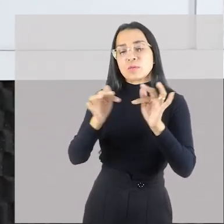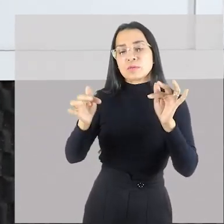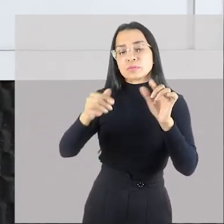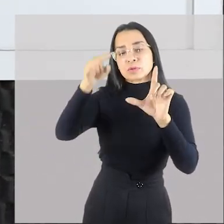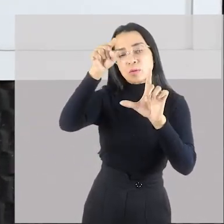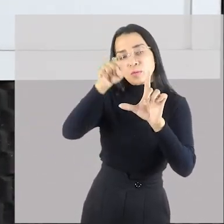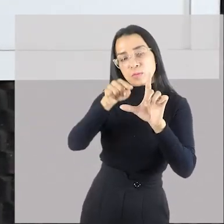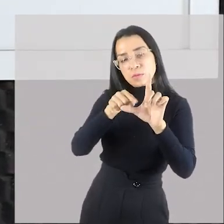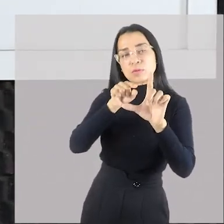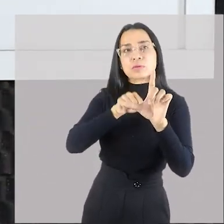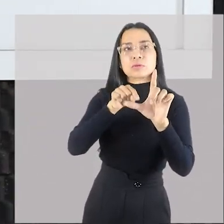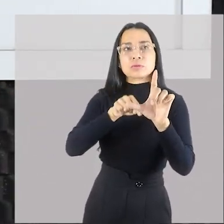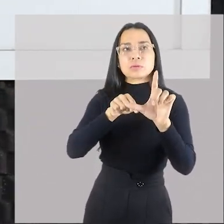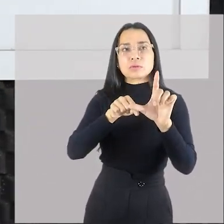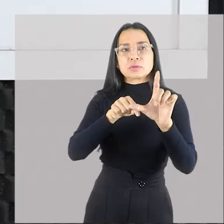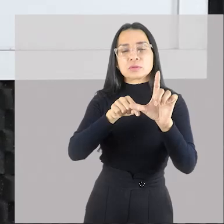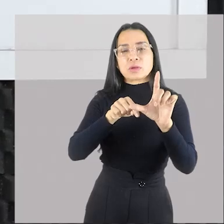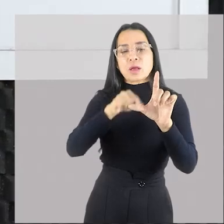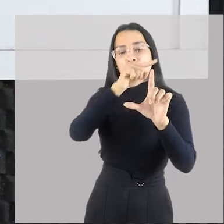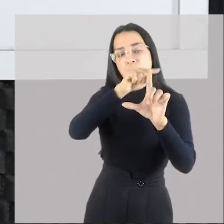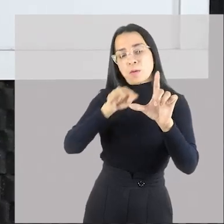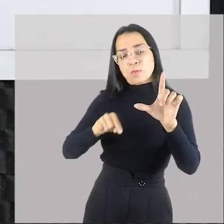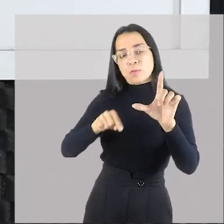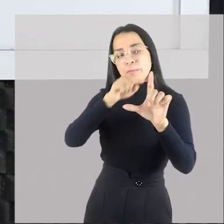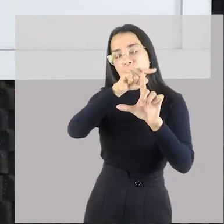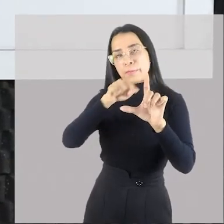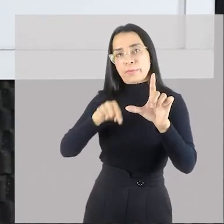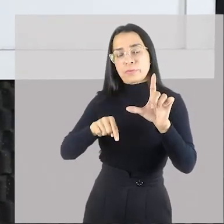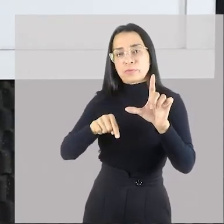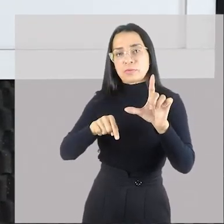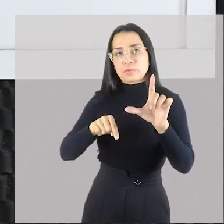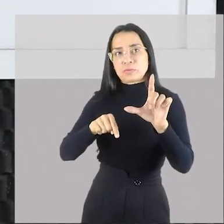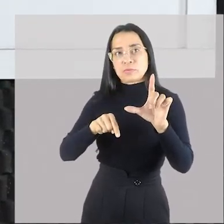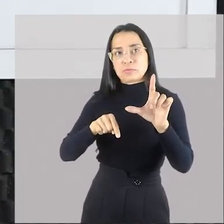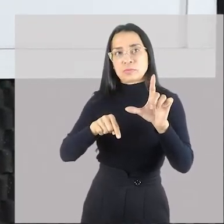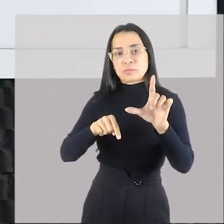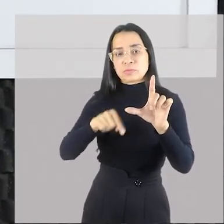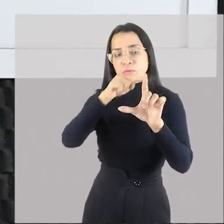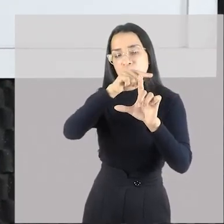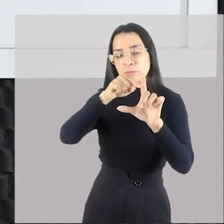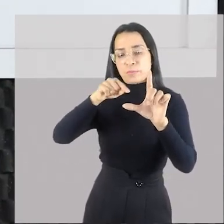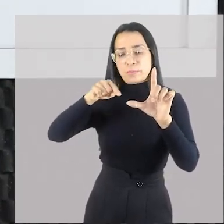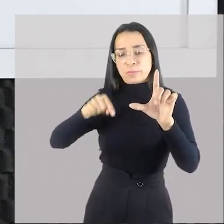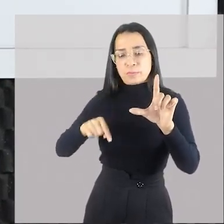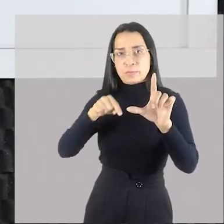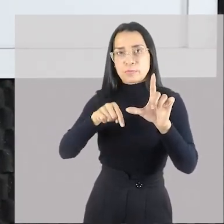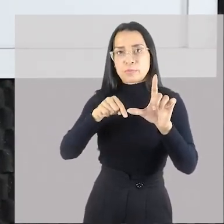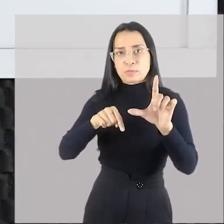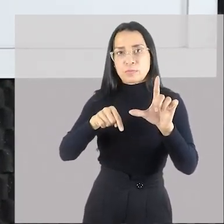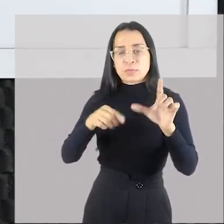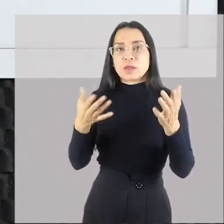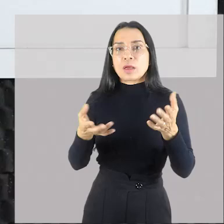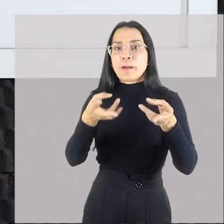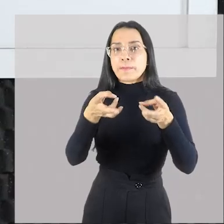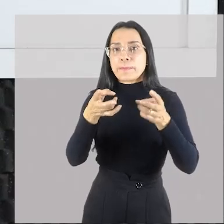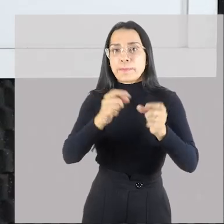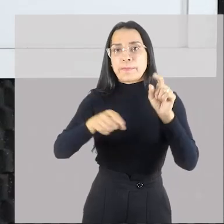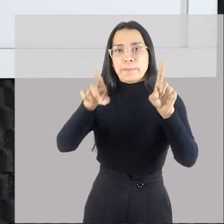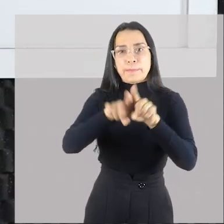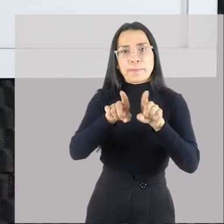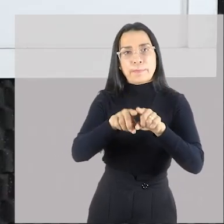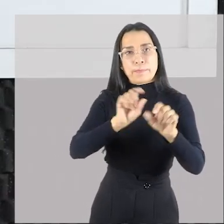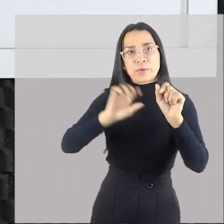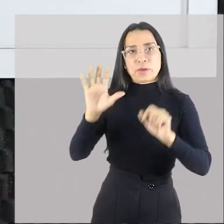Ó. Perceba que o valor de y vai diminuindo, ó, a declividade para a esquerda. E você vai perceber também